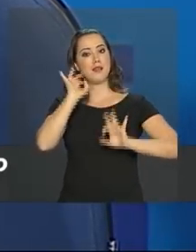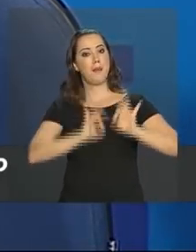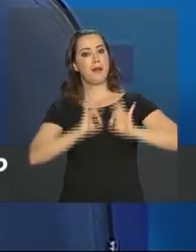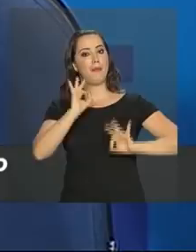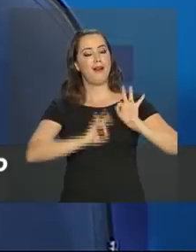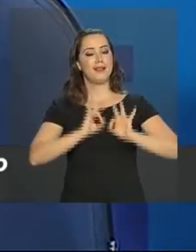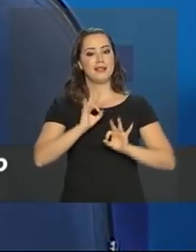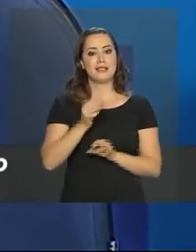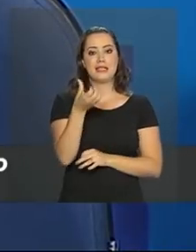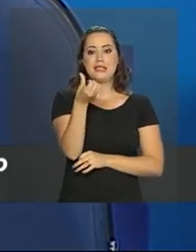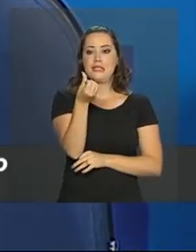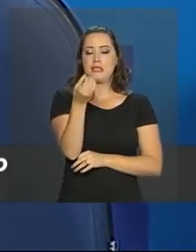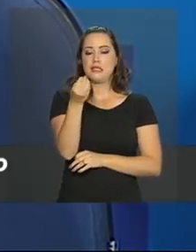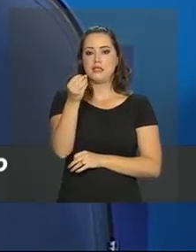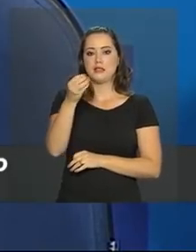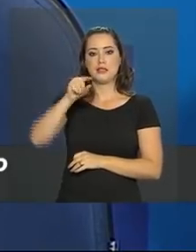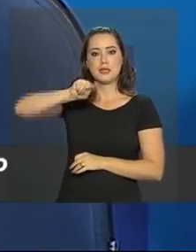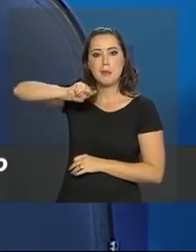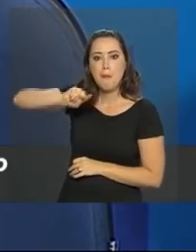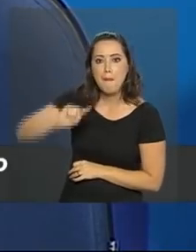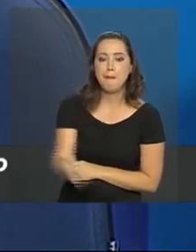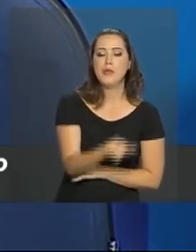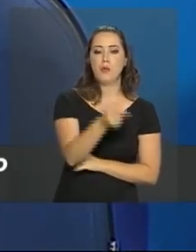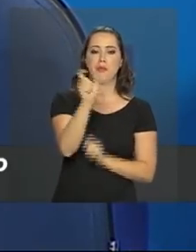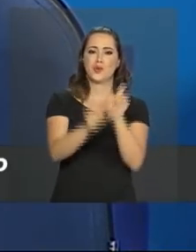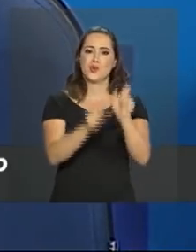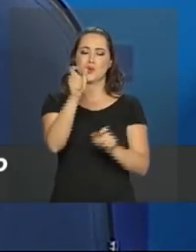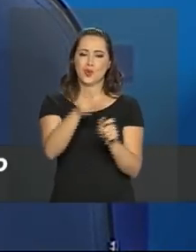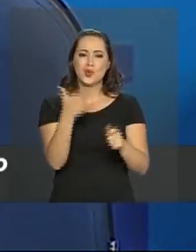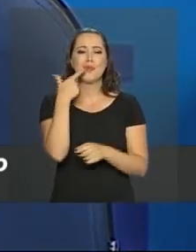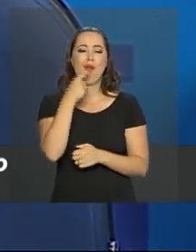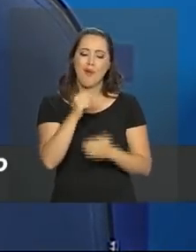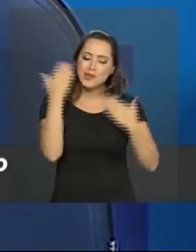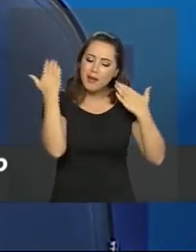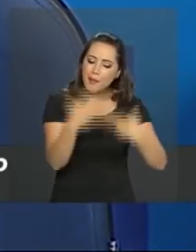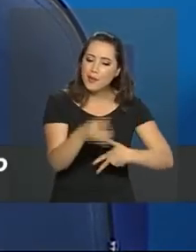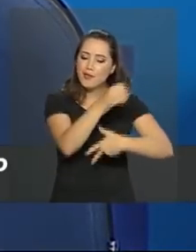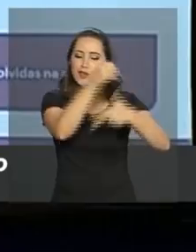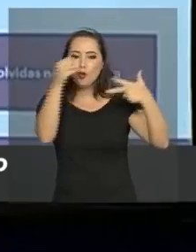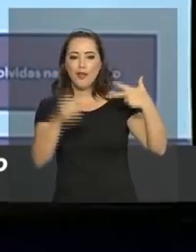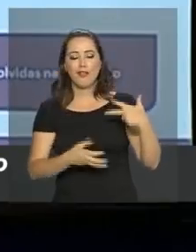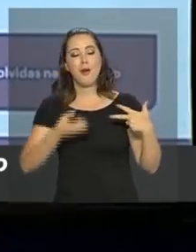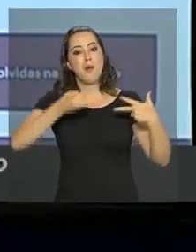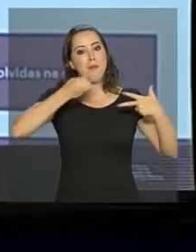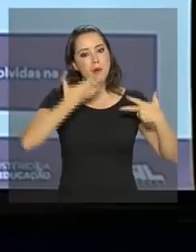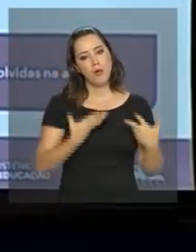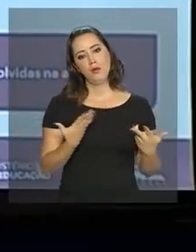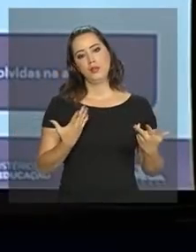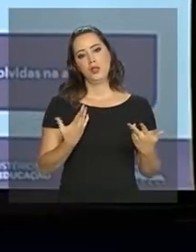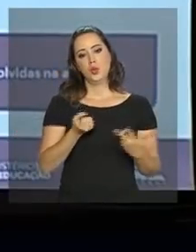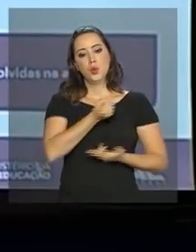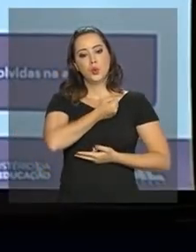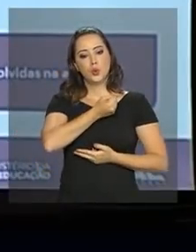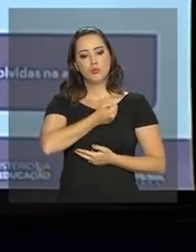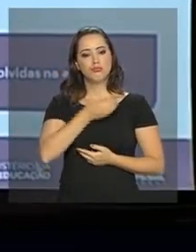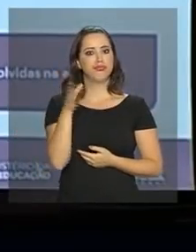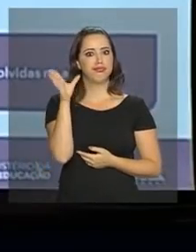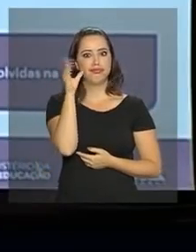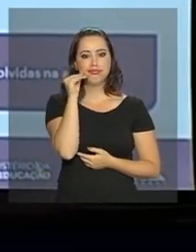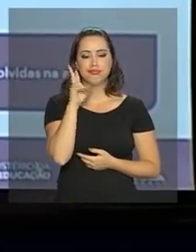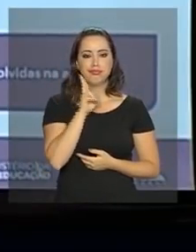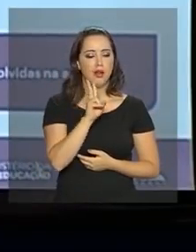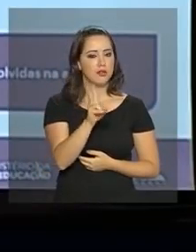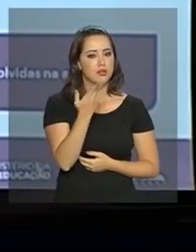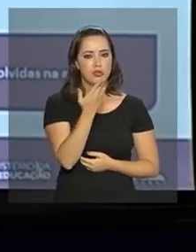600 mil pessoas para o sucesso desse exame não é não só é o número impressionante de